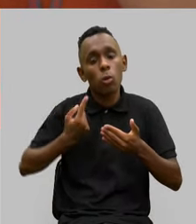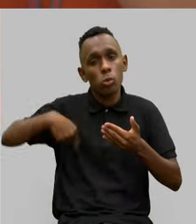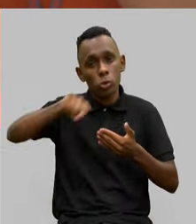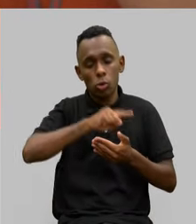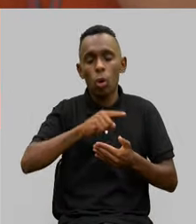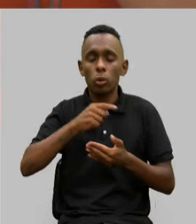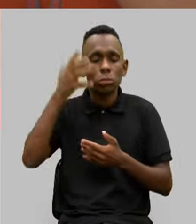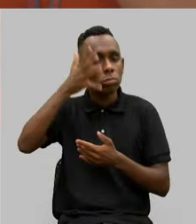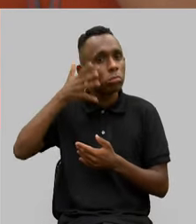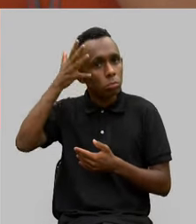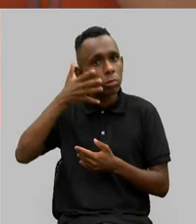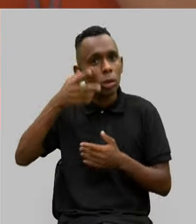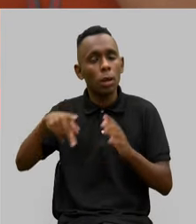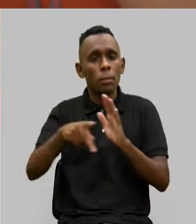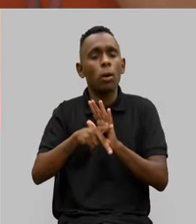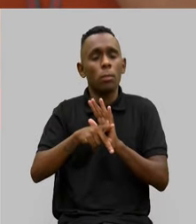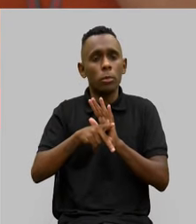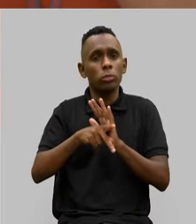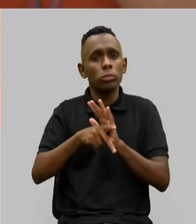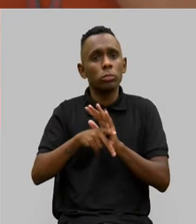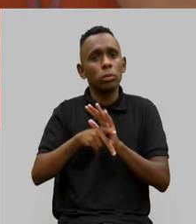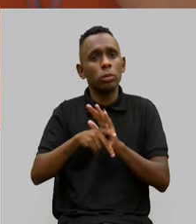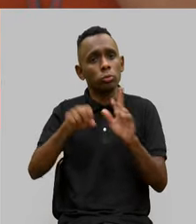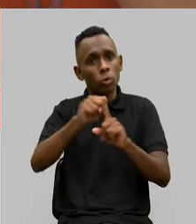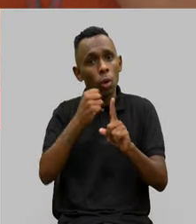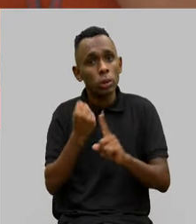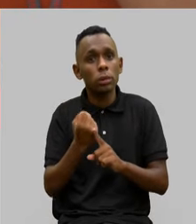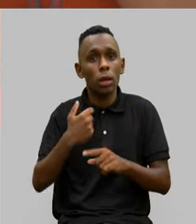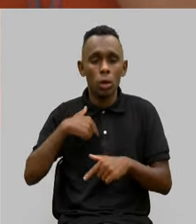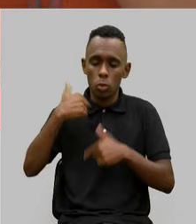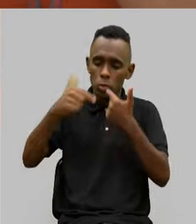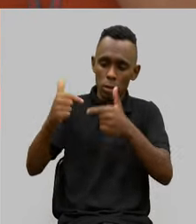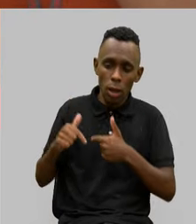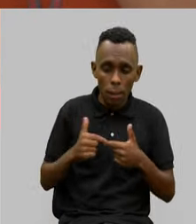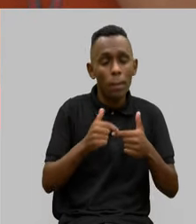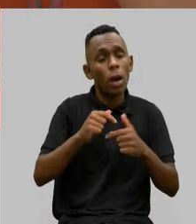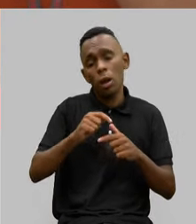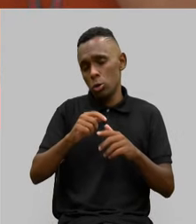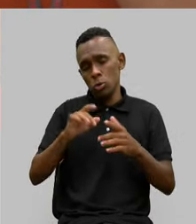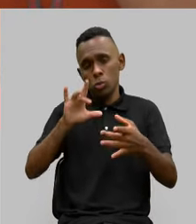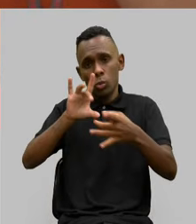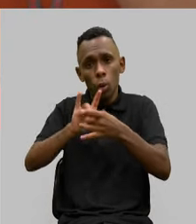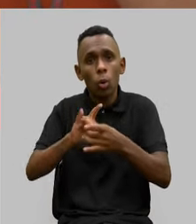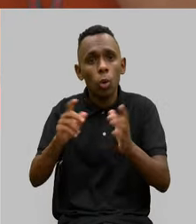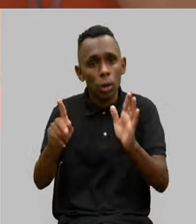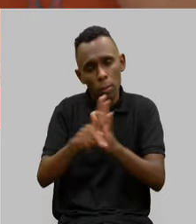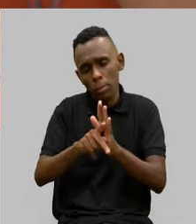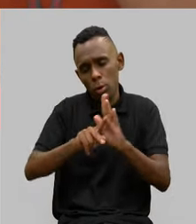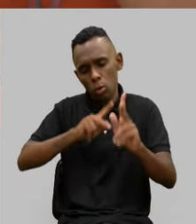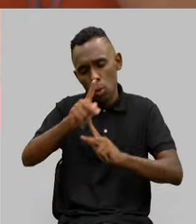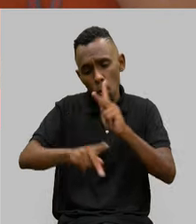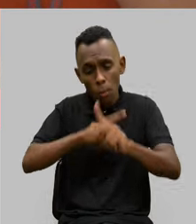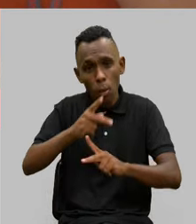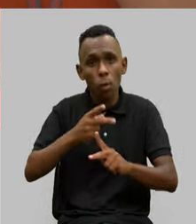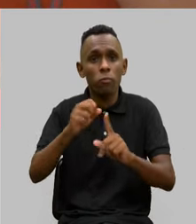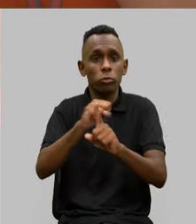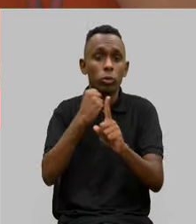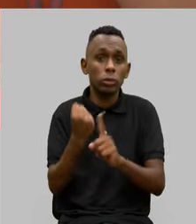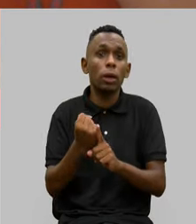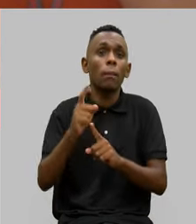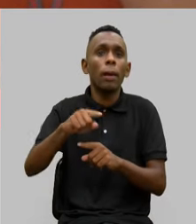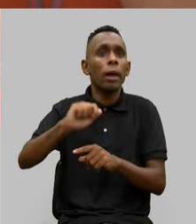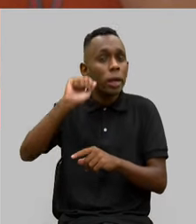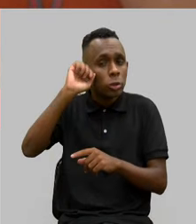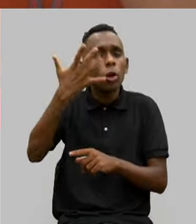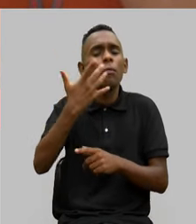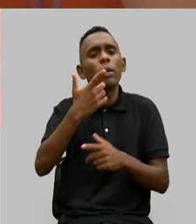fala mais no âmbito Cívil né eu eu tô atualmente numa vara de fazenda pública que é o tipo de vara que tem competência para decidir